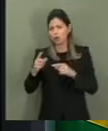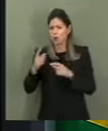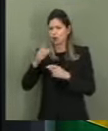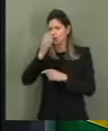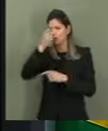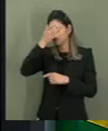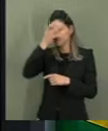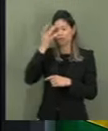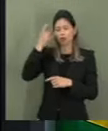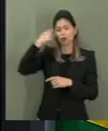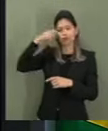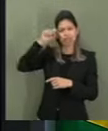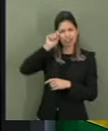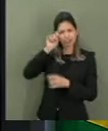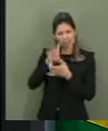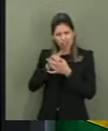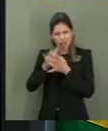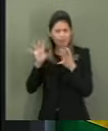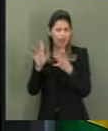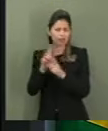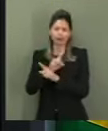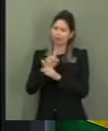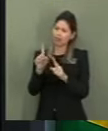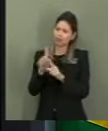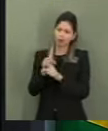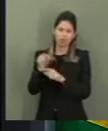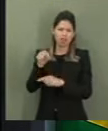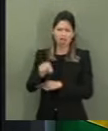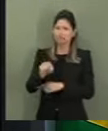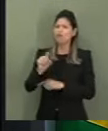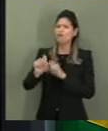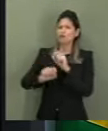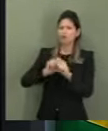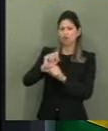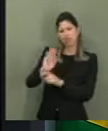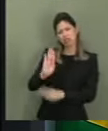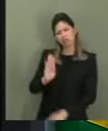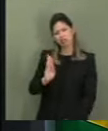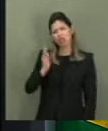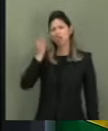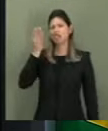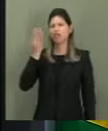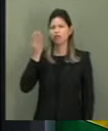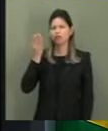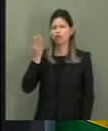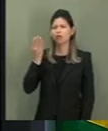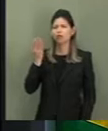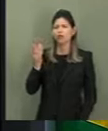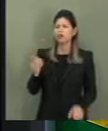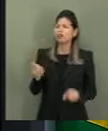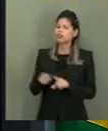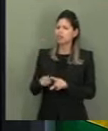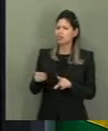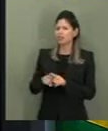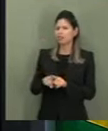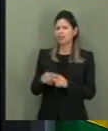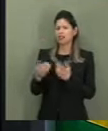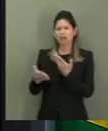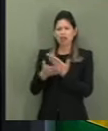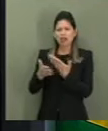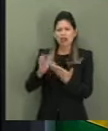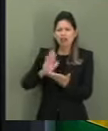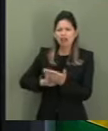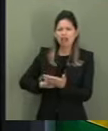foram alforriados, foram enganados, traídos, mantidos sobre o açoite, traficados nas